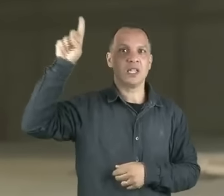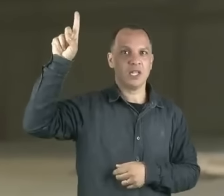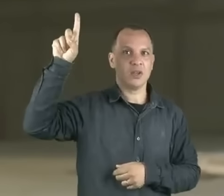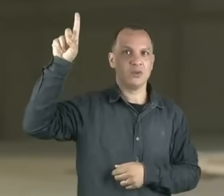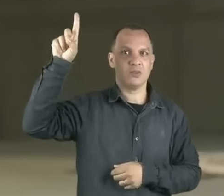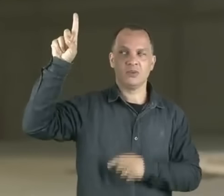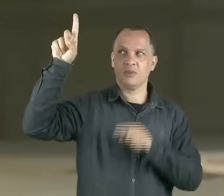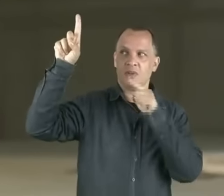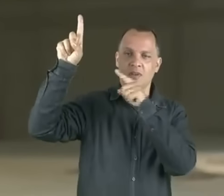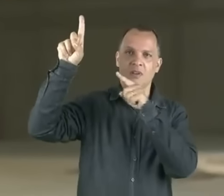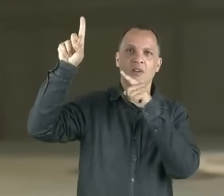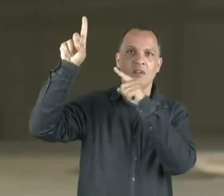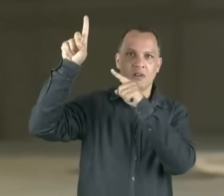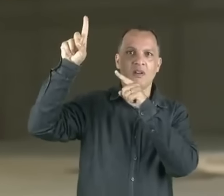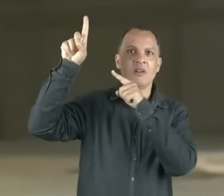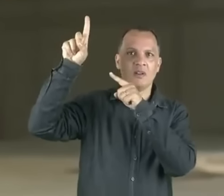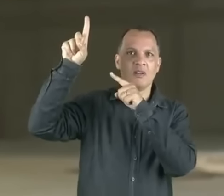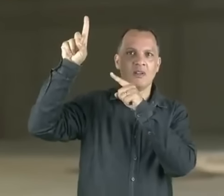acontece